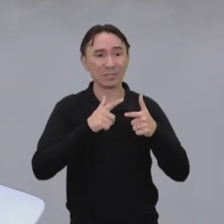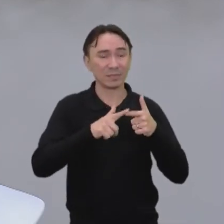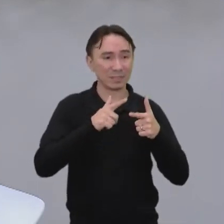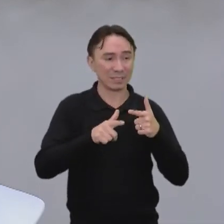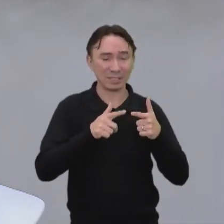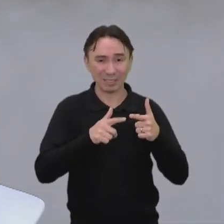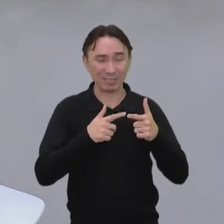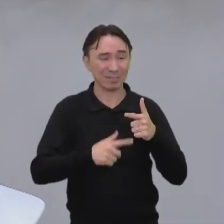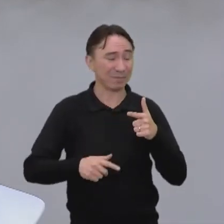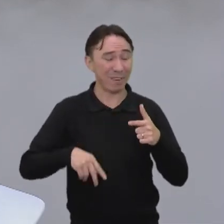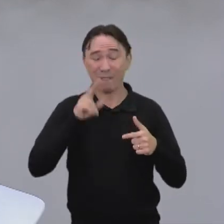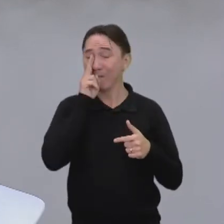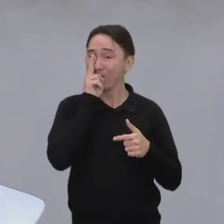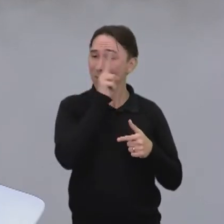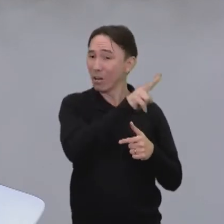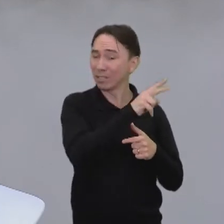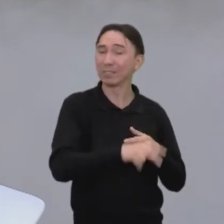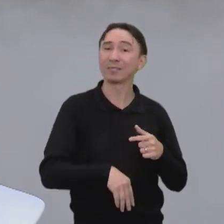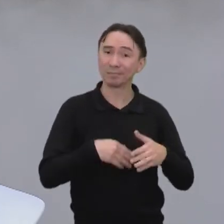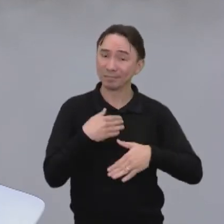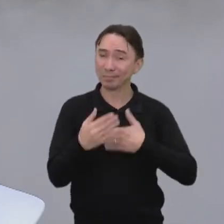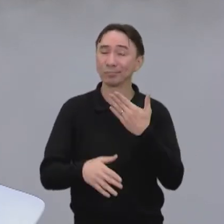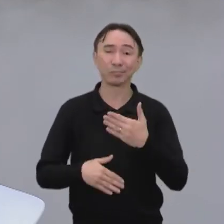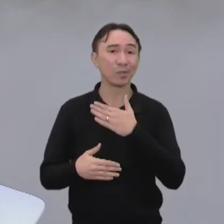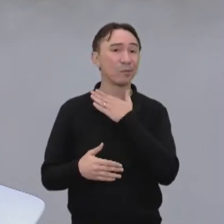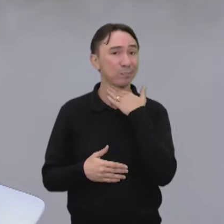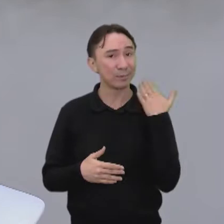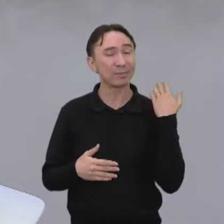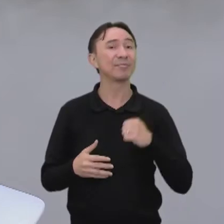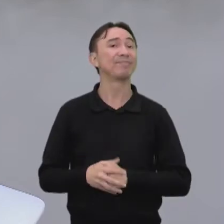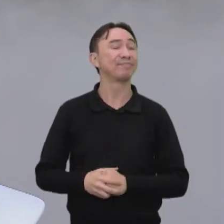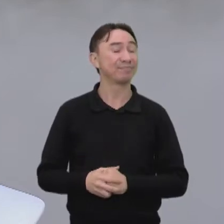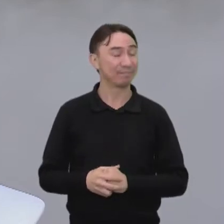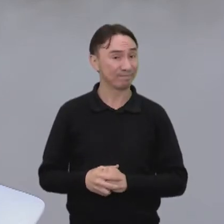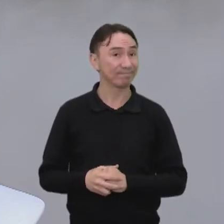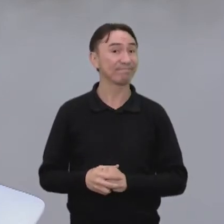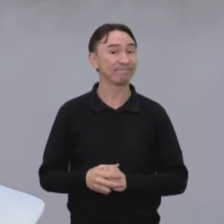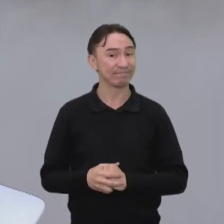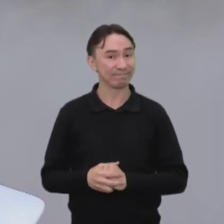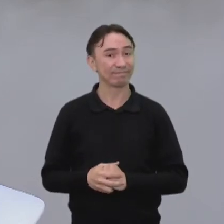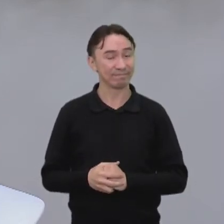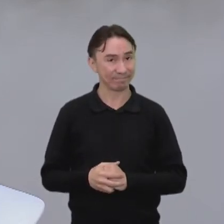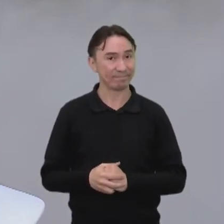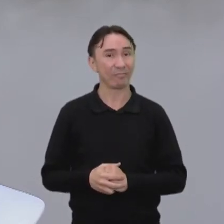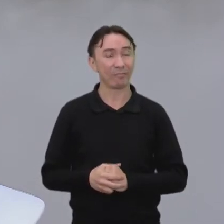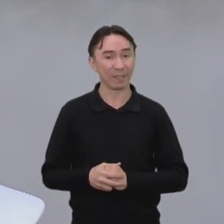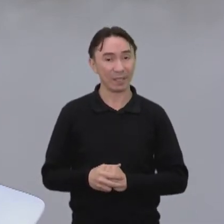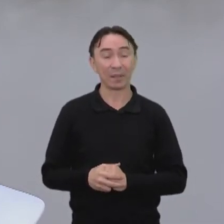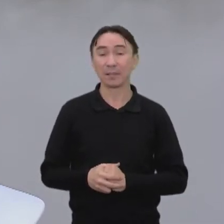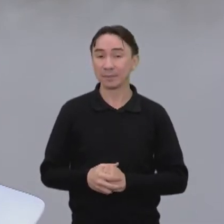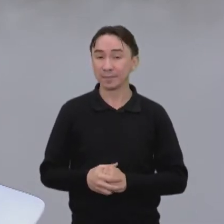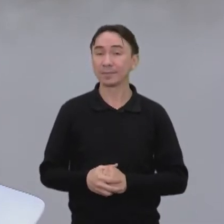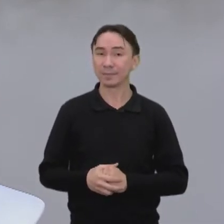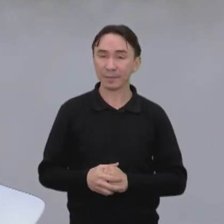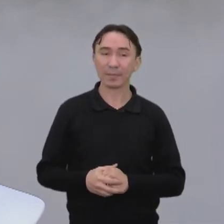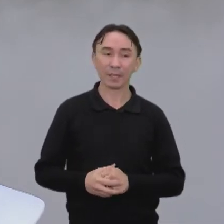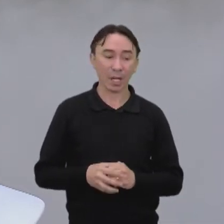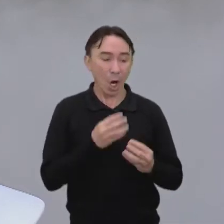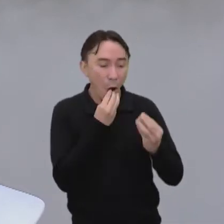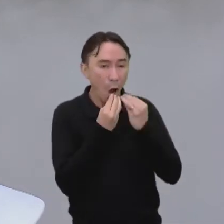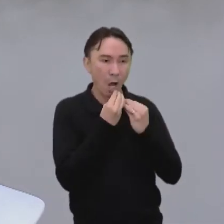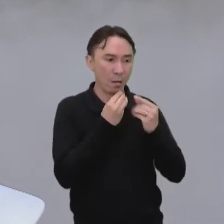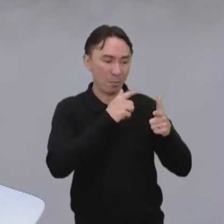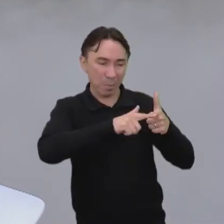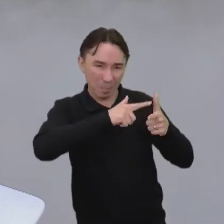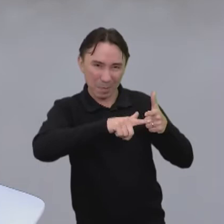prejuízos que acarretam aí no nosso corpo. E aí, dentro dos transtornos alimentares, né?